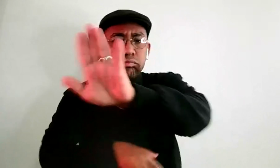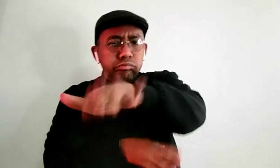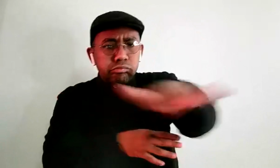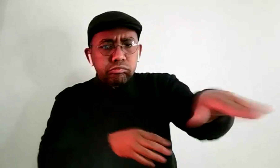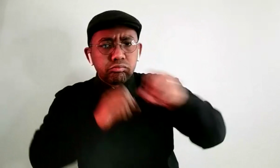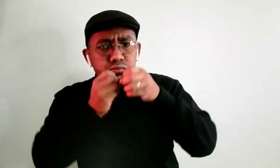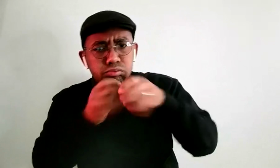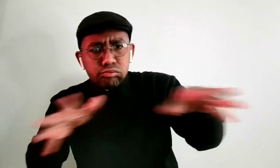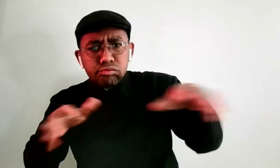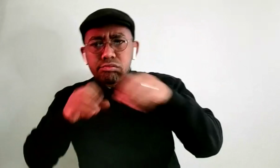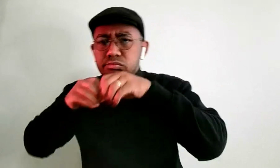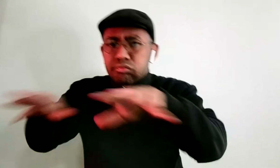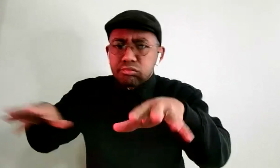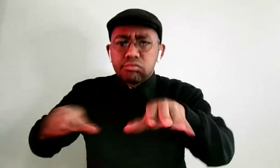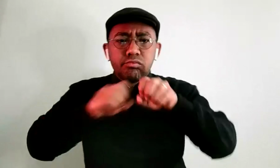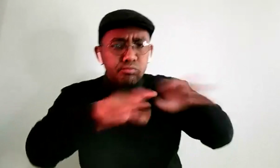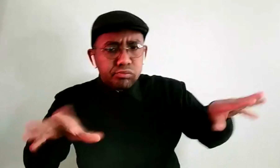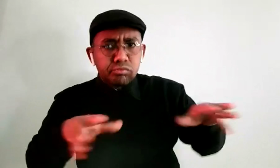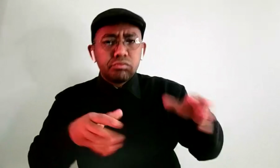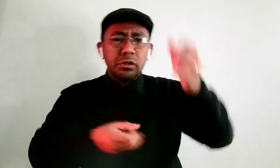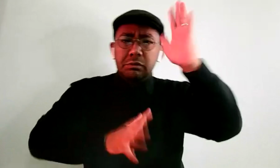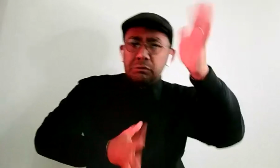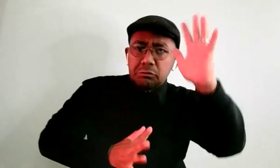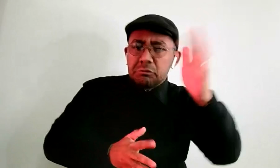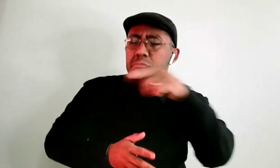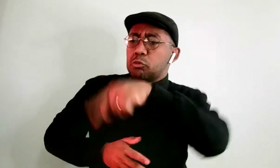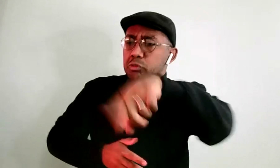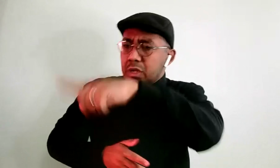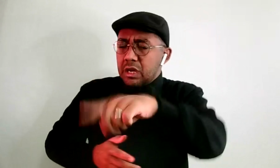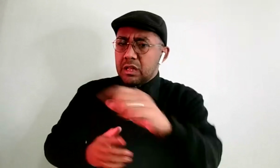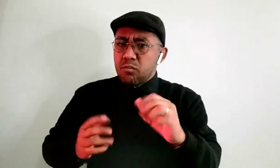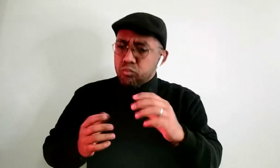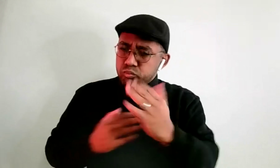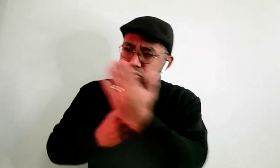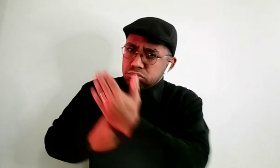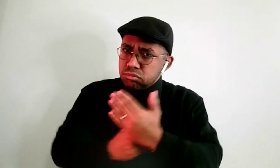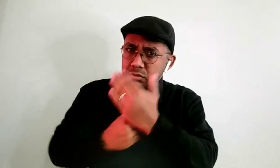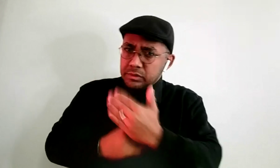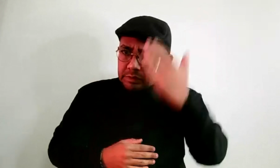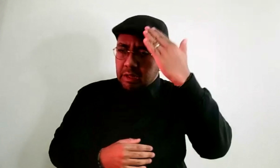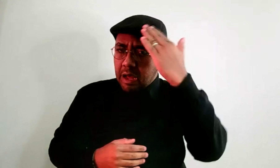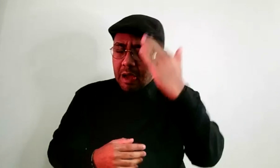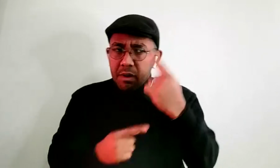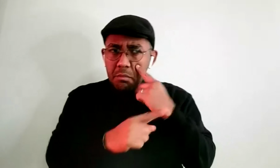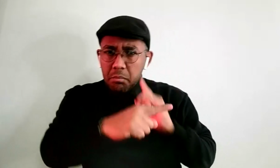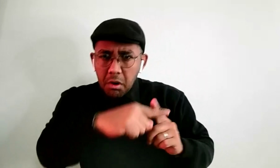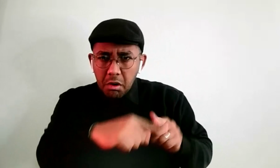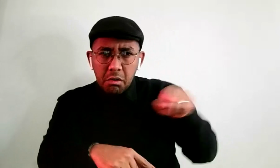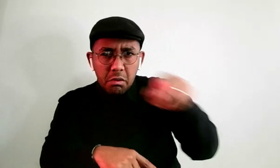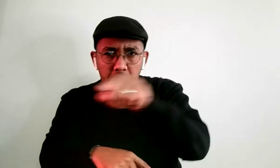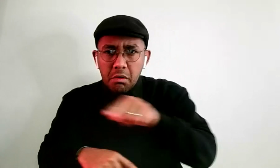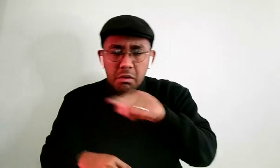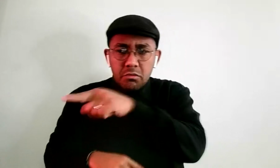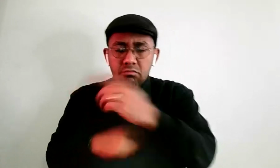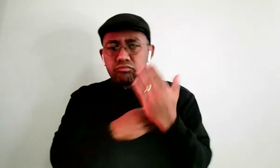divulgar informação e a participação das comunidades, para empoderar as pessoas e os participantes, que eles possam identificar e